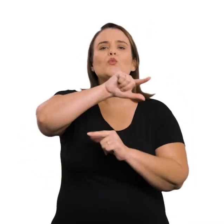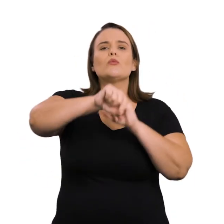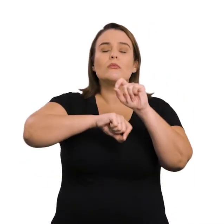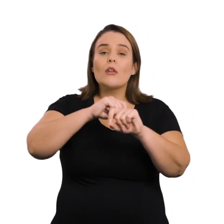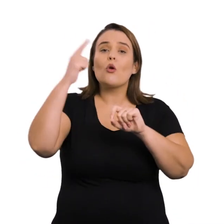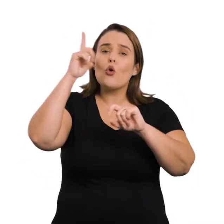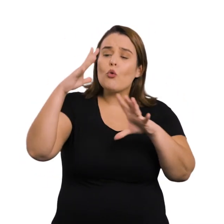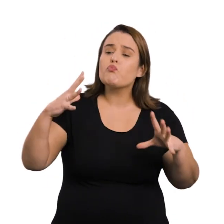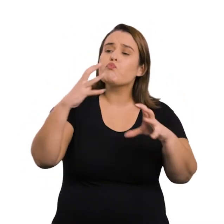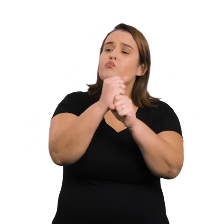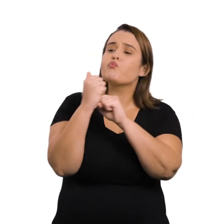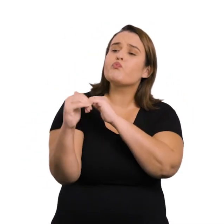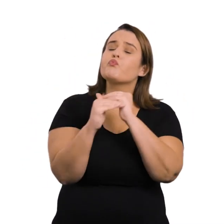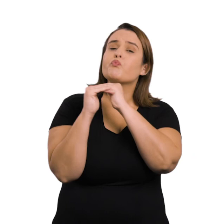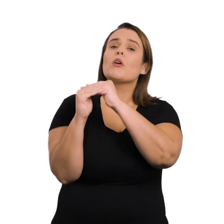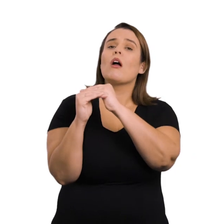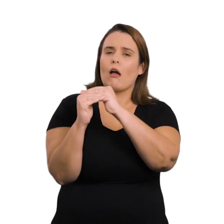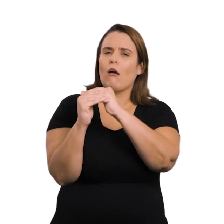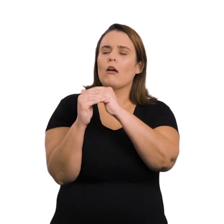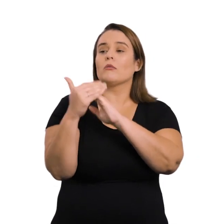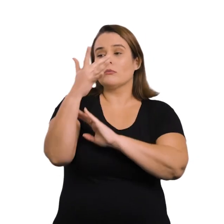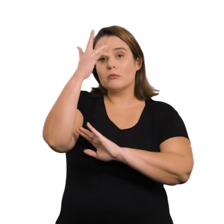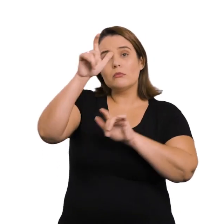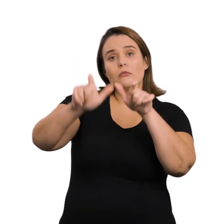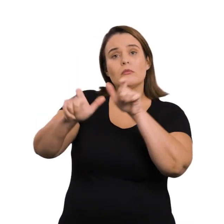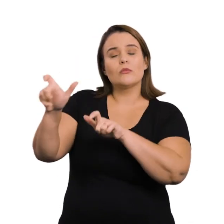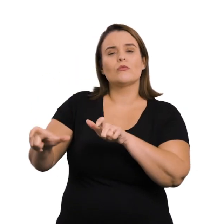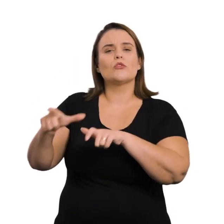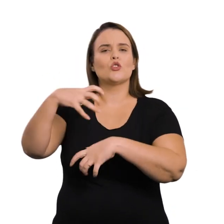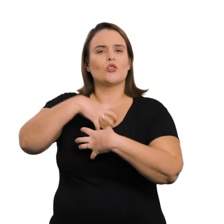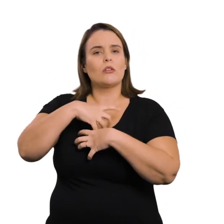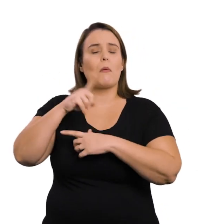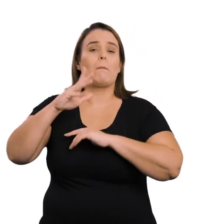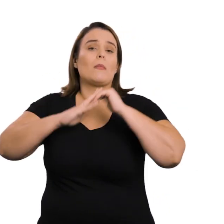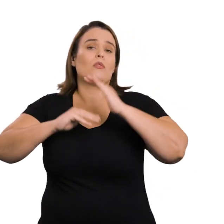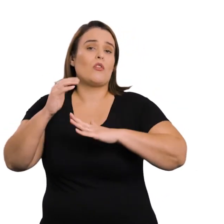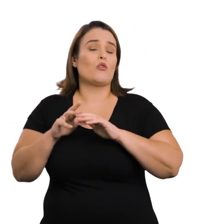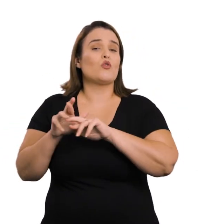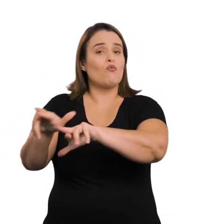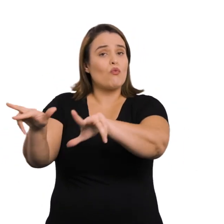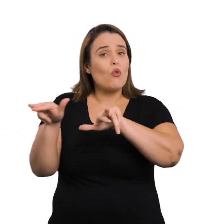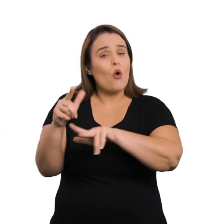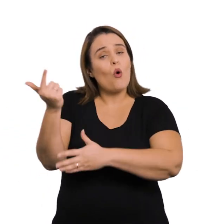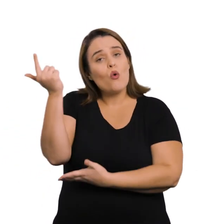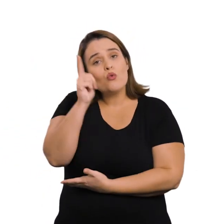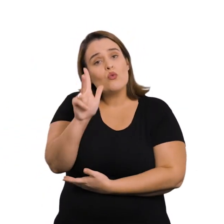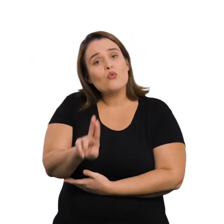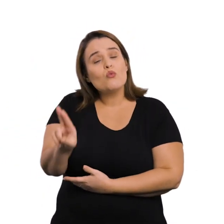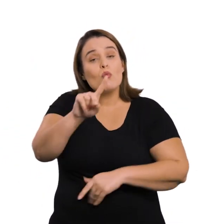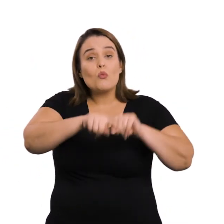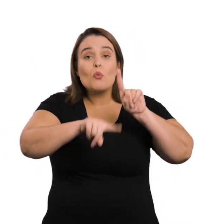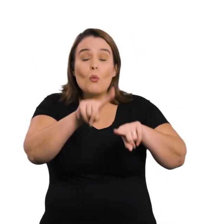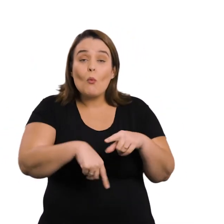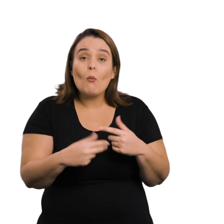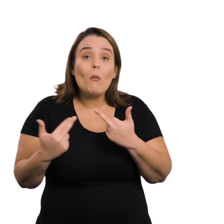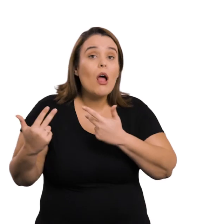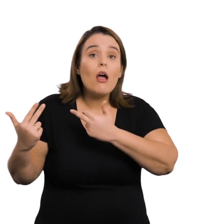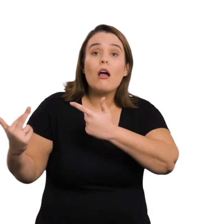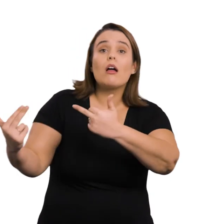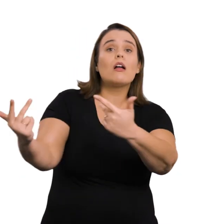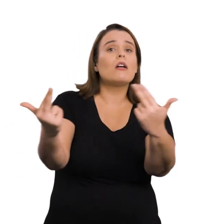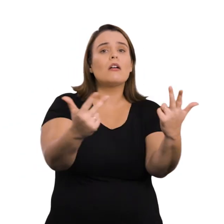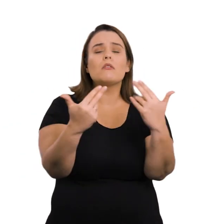a coletividade, o que significa levar em conta que pessoas com diferentes condições e habilidades poderão usar um